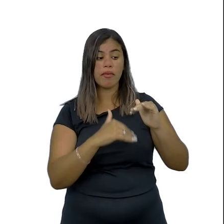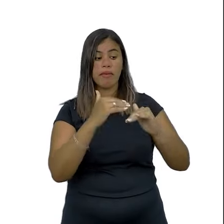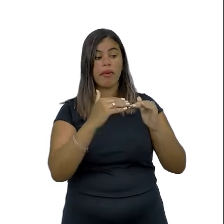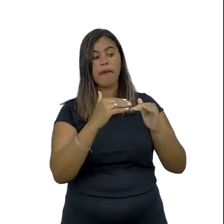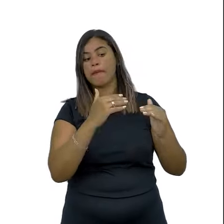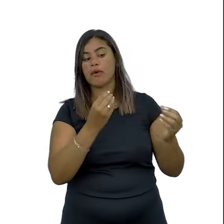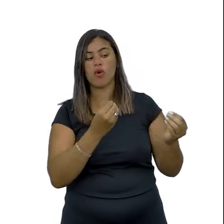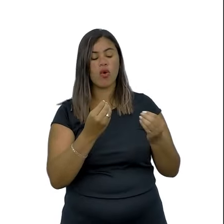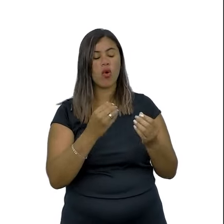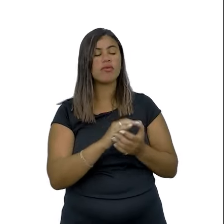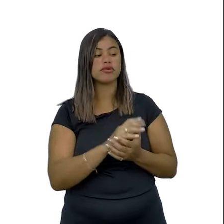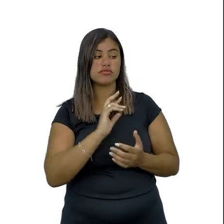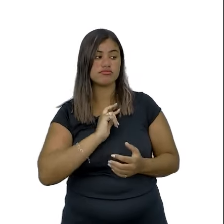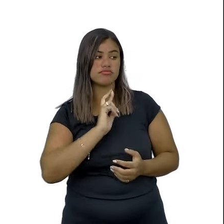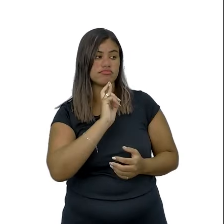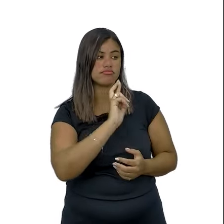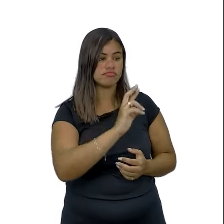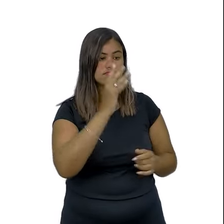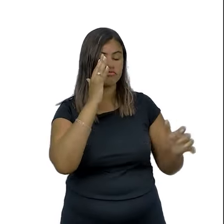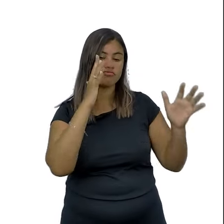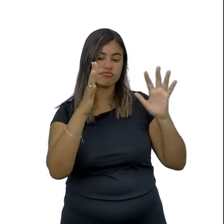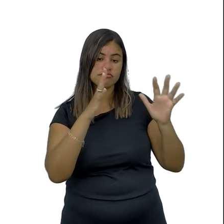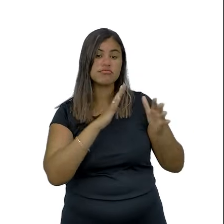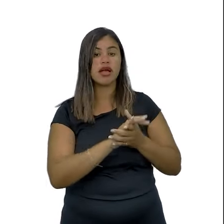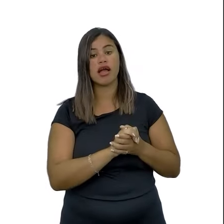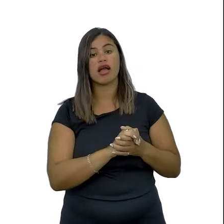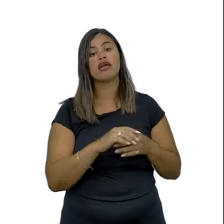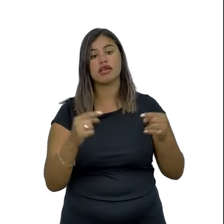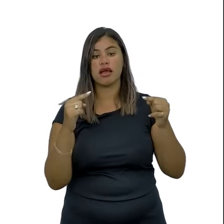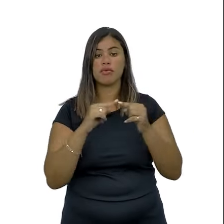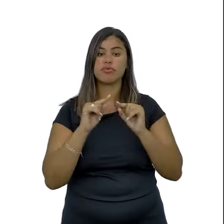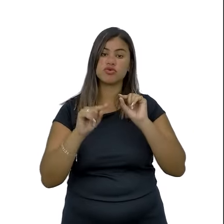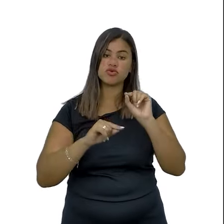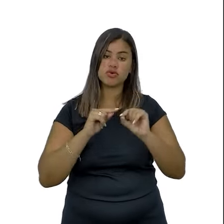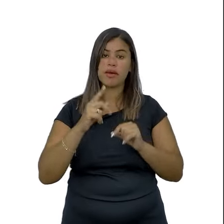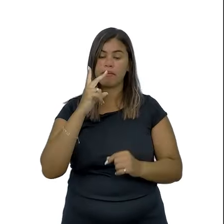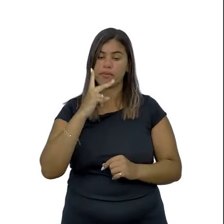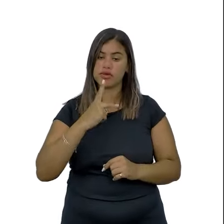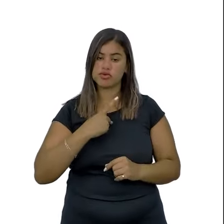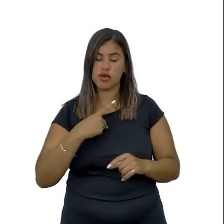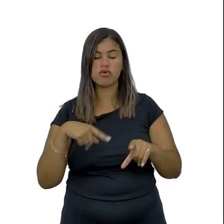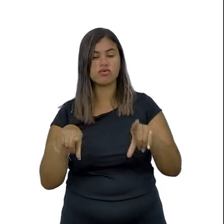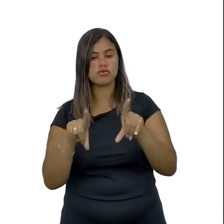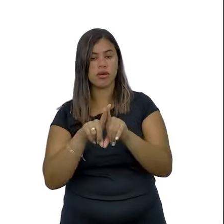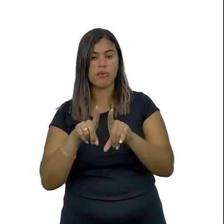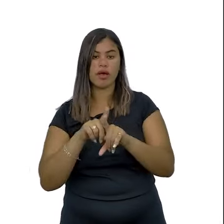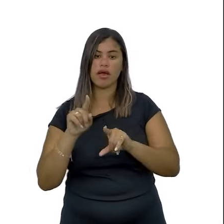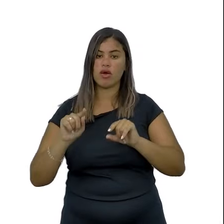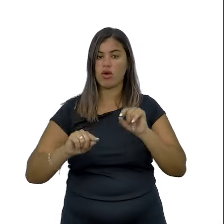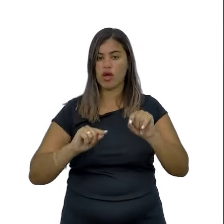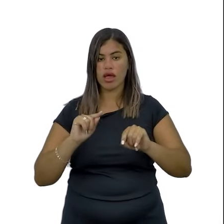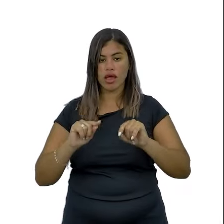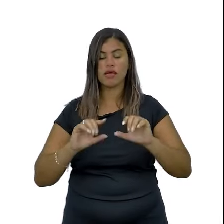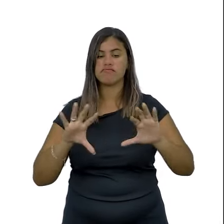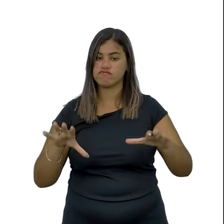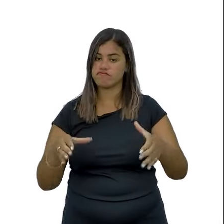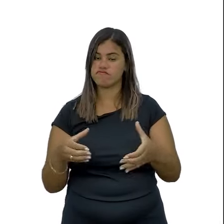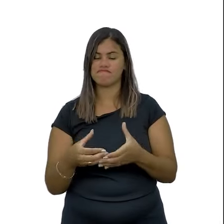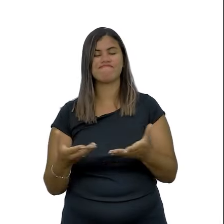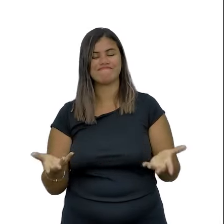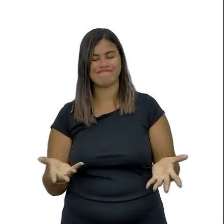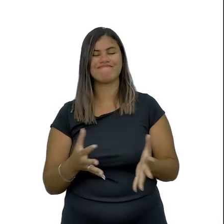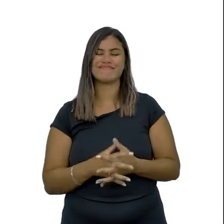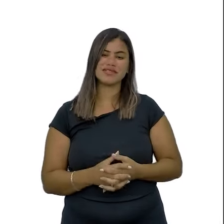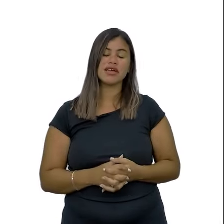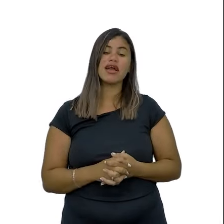de ter essa devolutiva. E isso pode ocorrer tanto individualmente, como de forma coletiva,